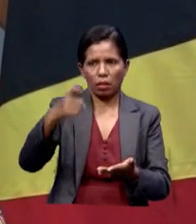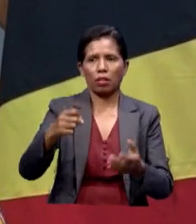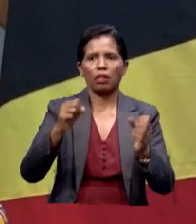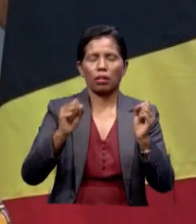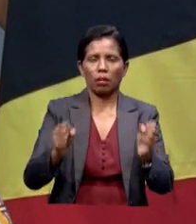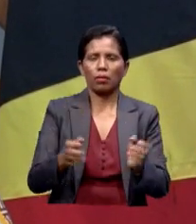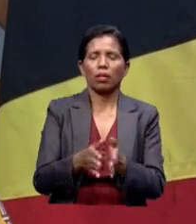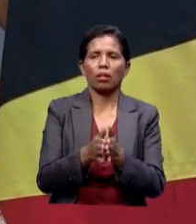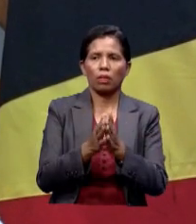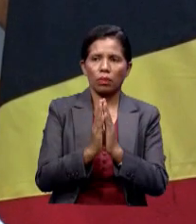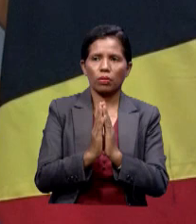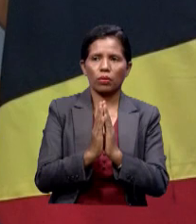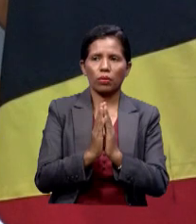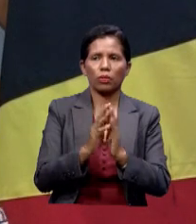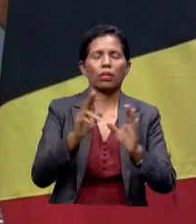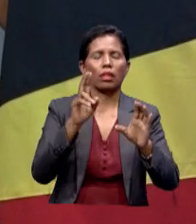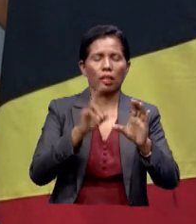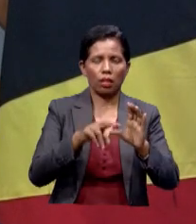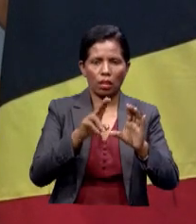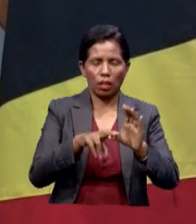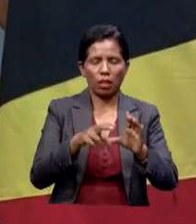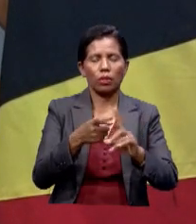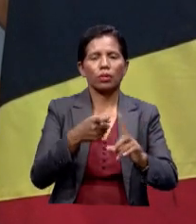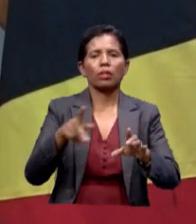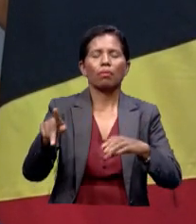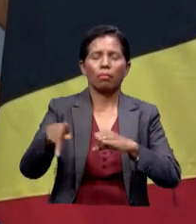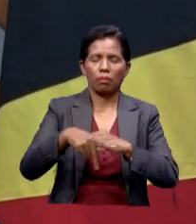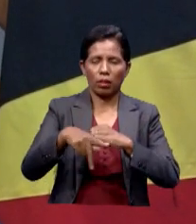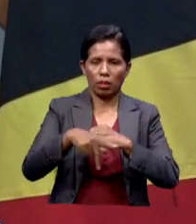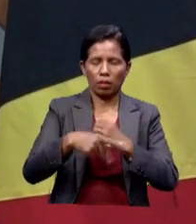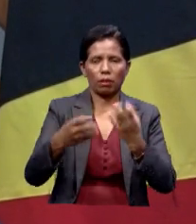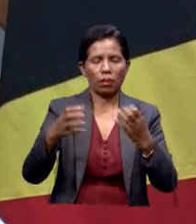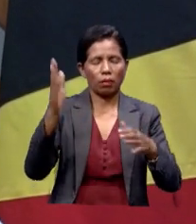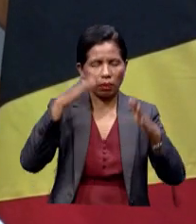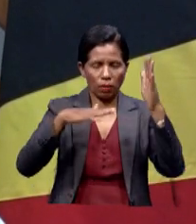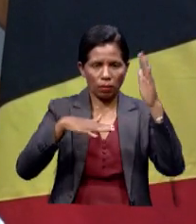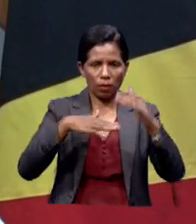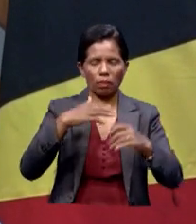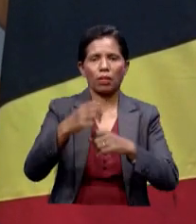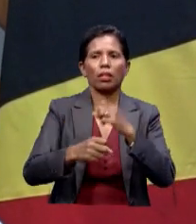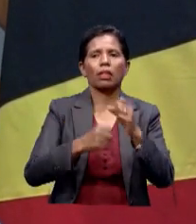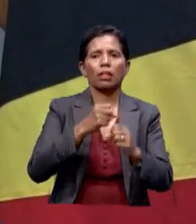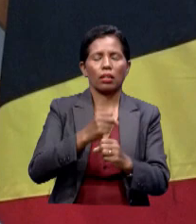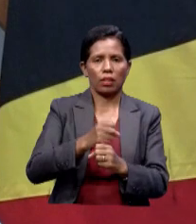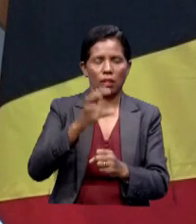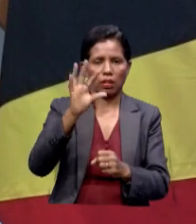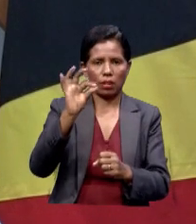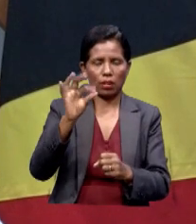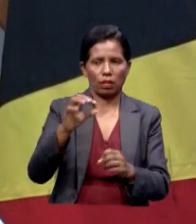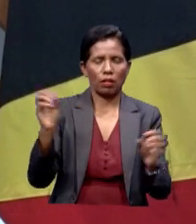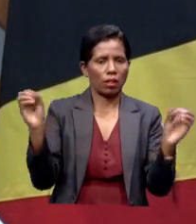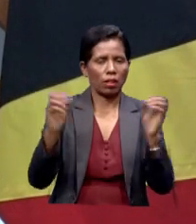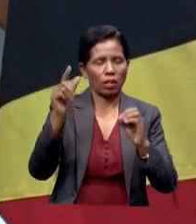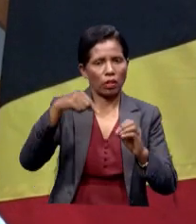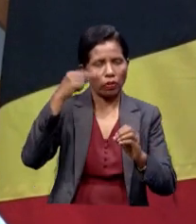esmola cadeira os outros partidos lubuquida. Nem é problema Timor, nem tina semelharam, né? La ia governo